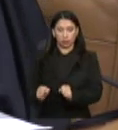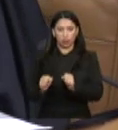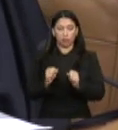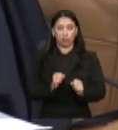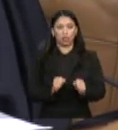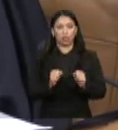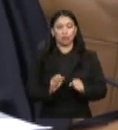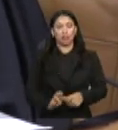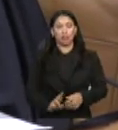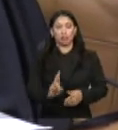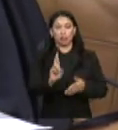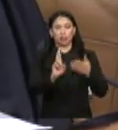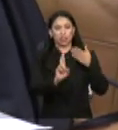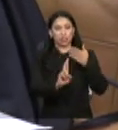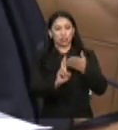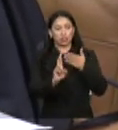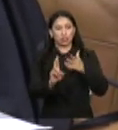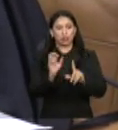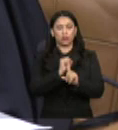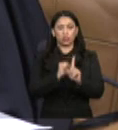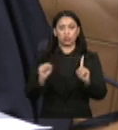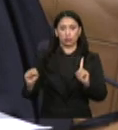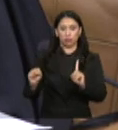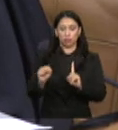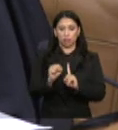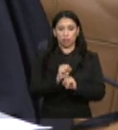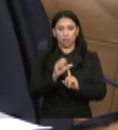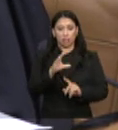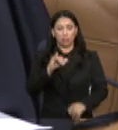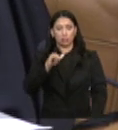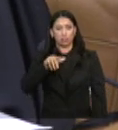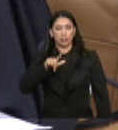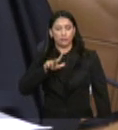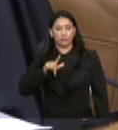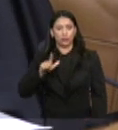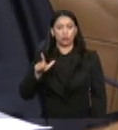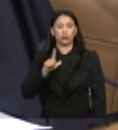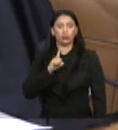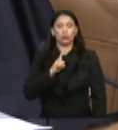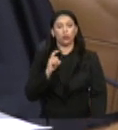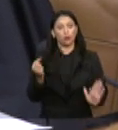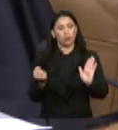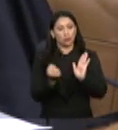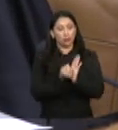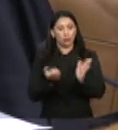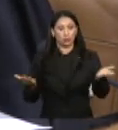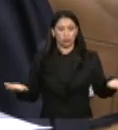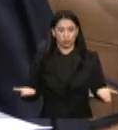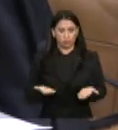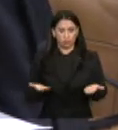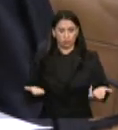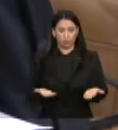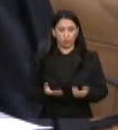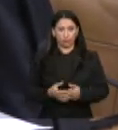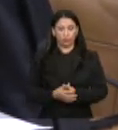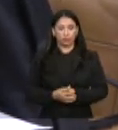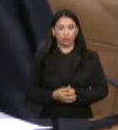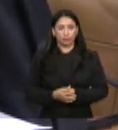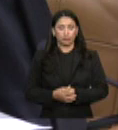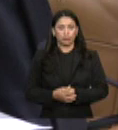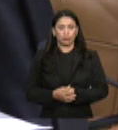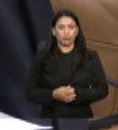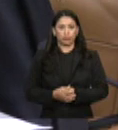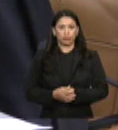entidades representativas da sociedade civil o Marco que hoje Se assinava desde o